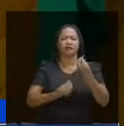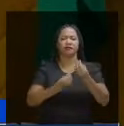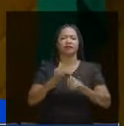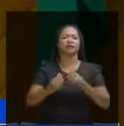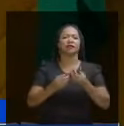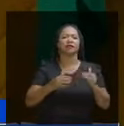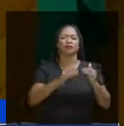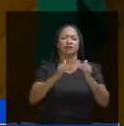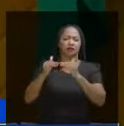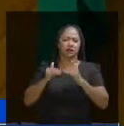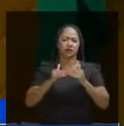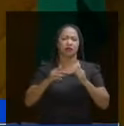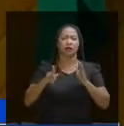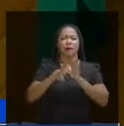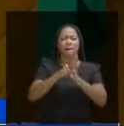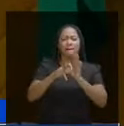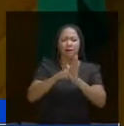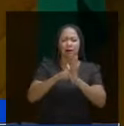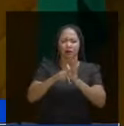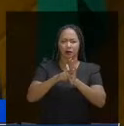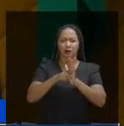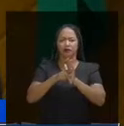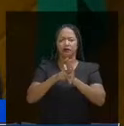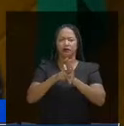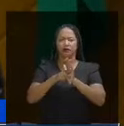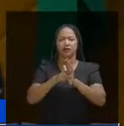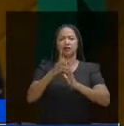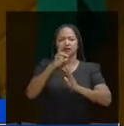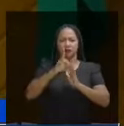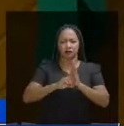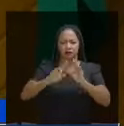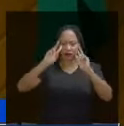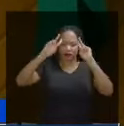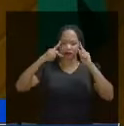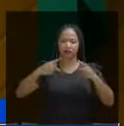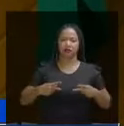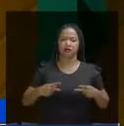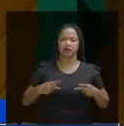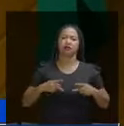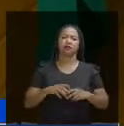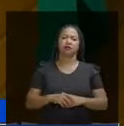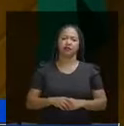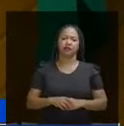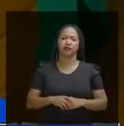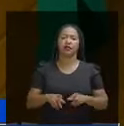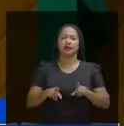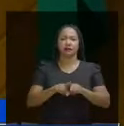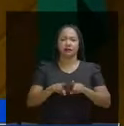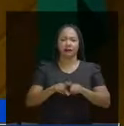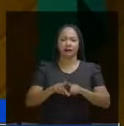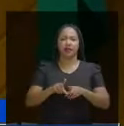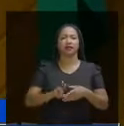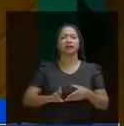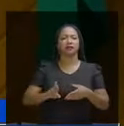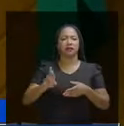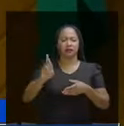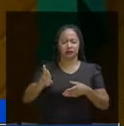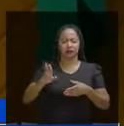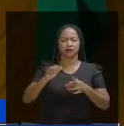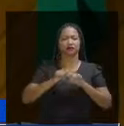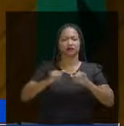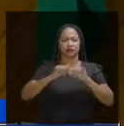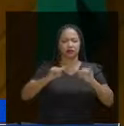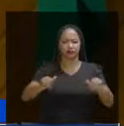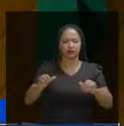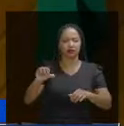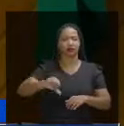precedentes existentes na própria Corte Interamericana de Direitos Humanos. Assim, a representação por propaganda